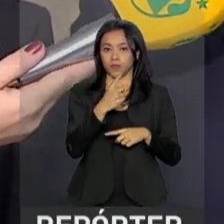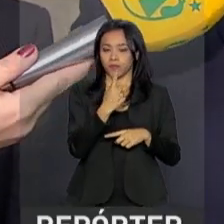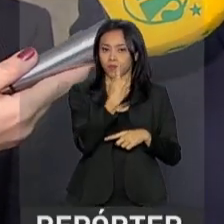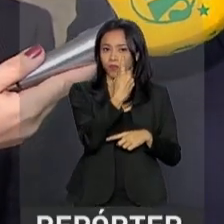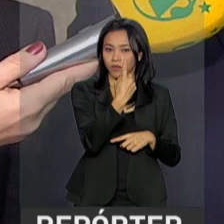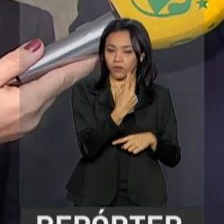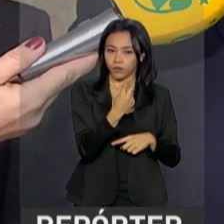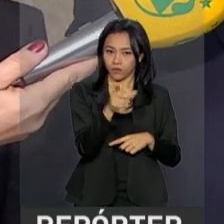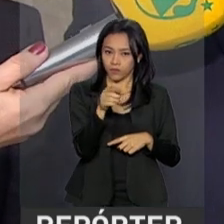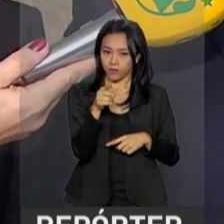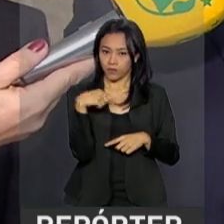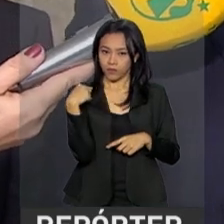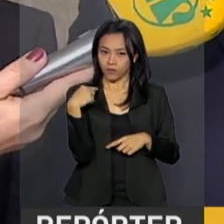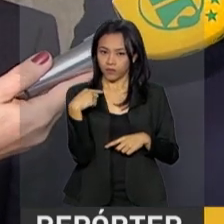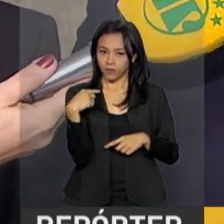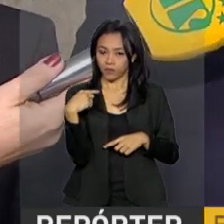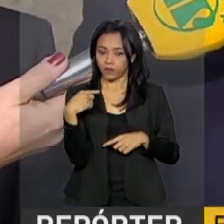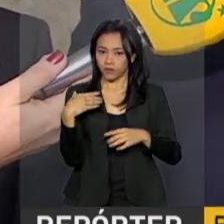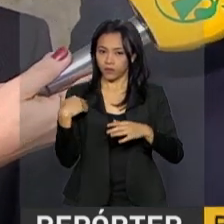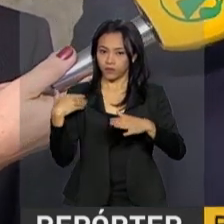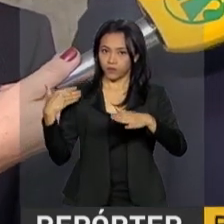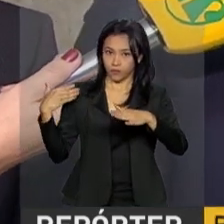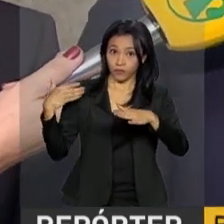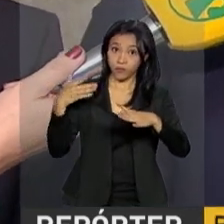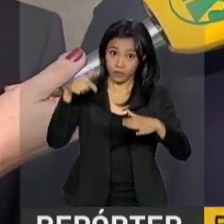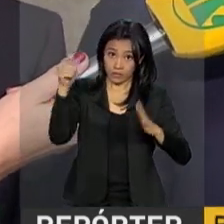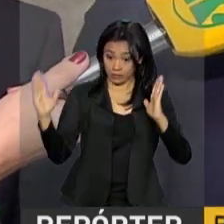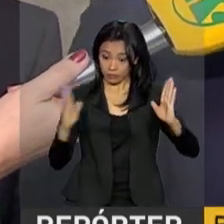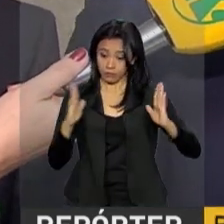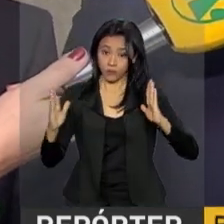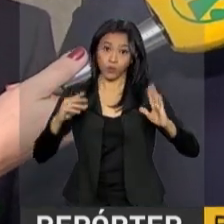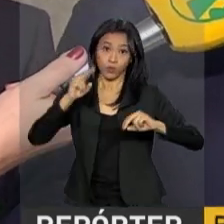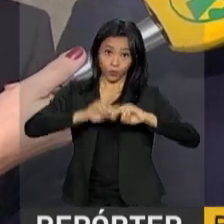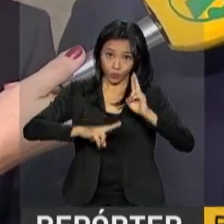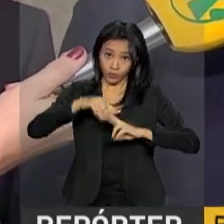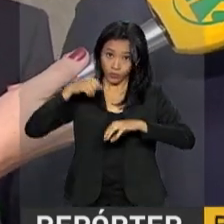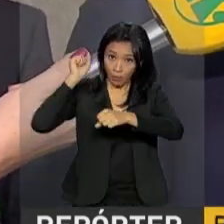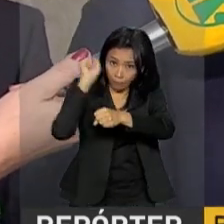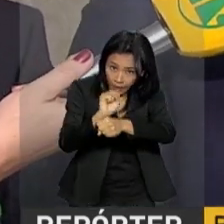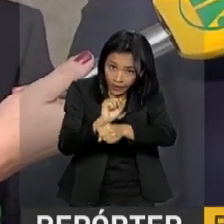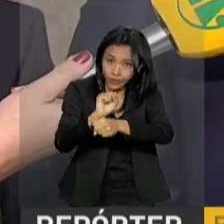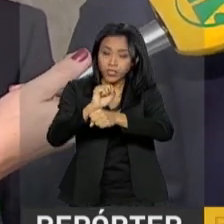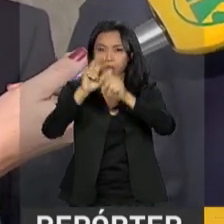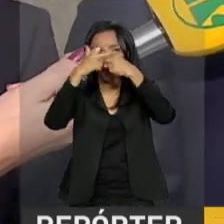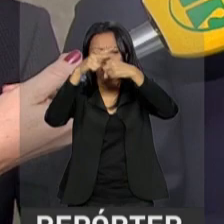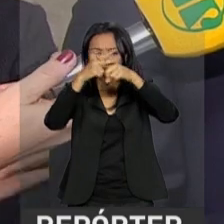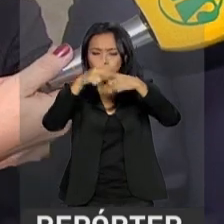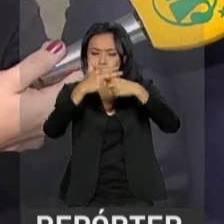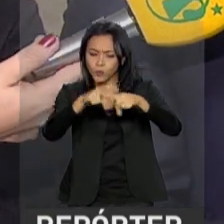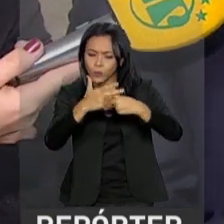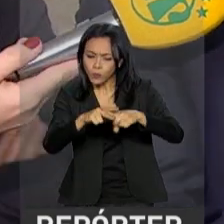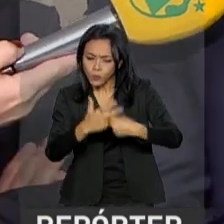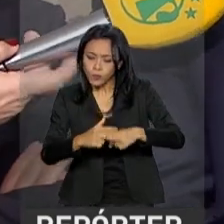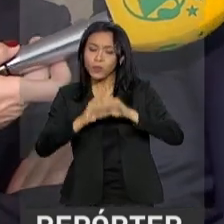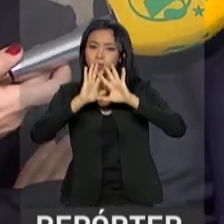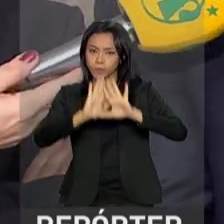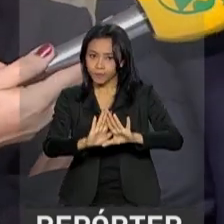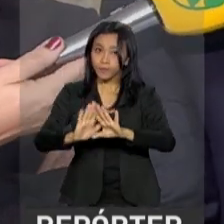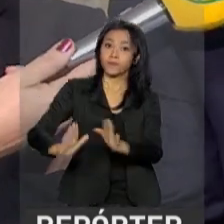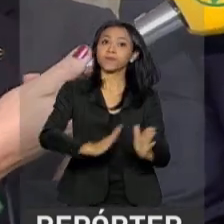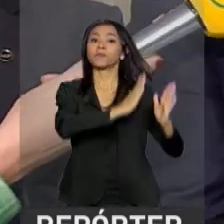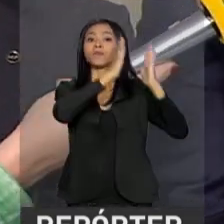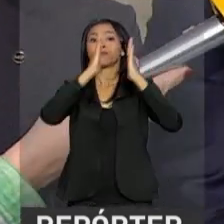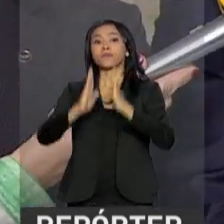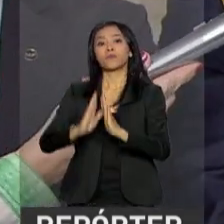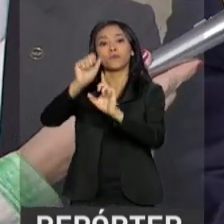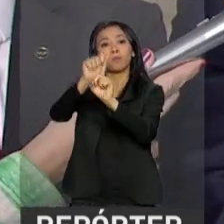de forma que nós interromperem romperemos isso durante o mês de julho justamente para fazer os ajustes necessários ea partir do dia 8 de